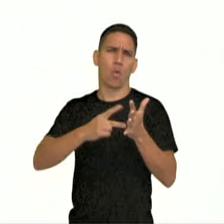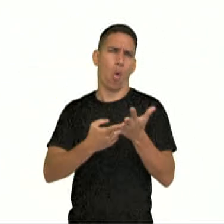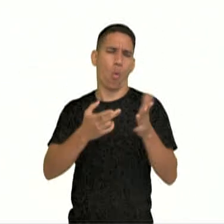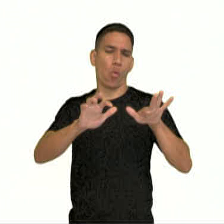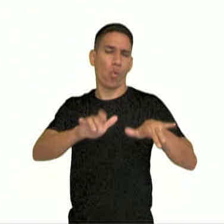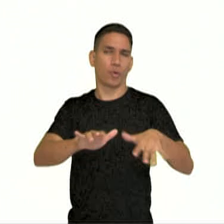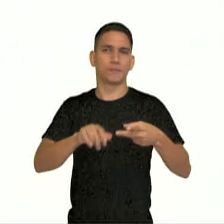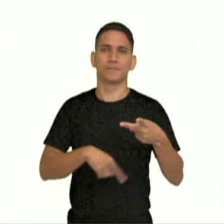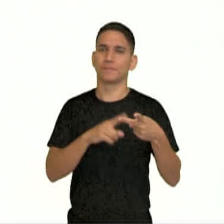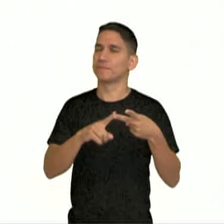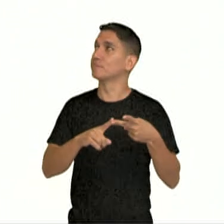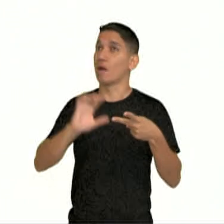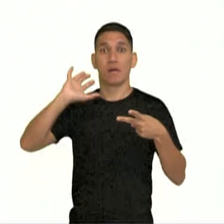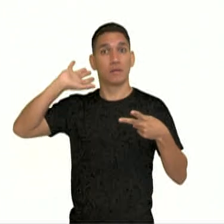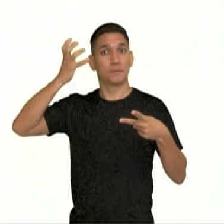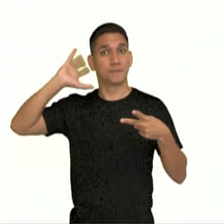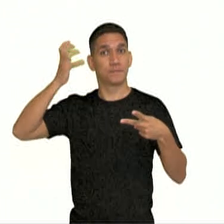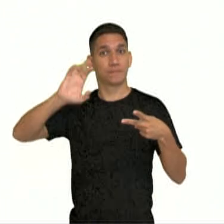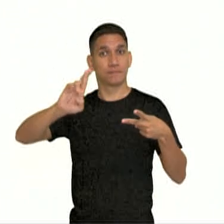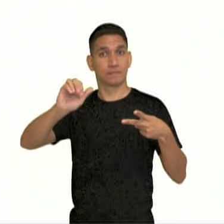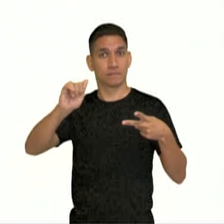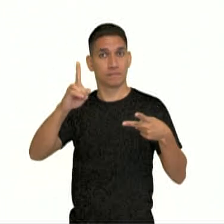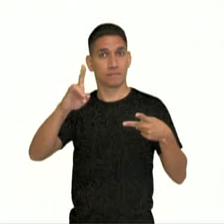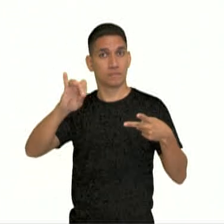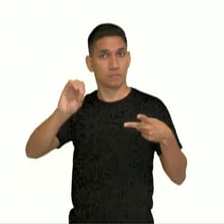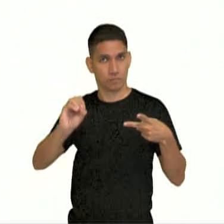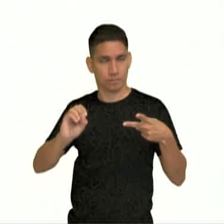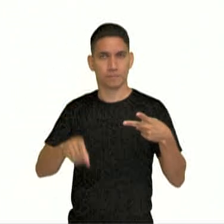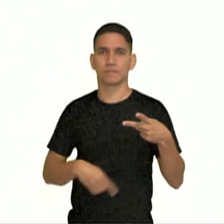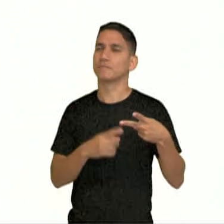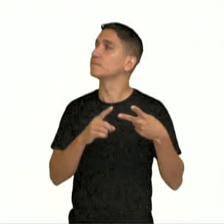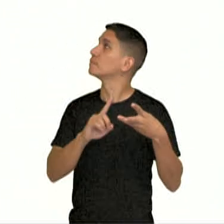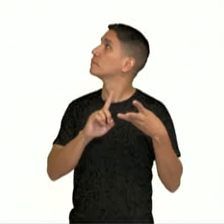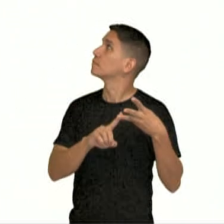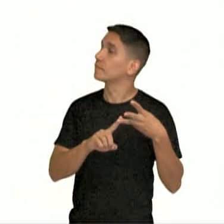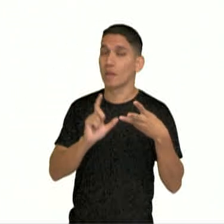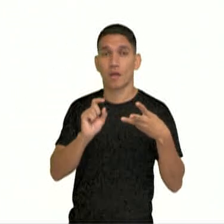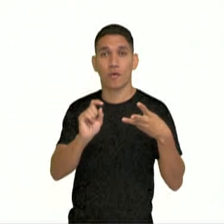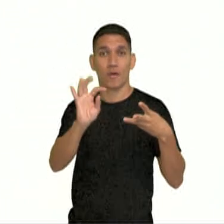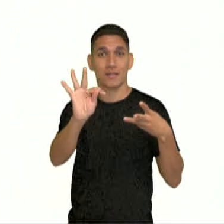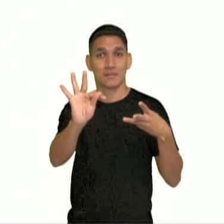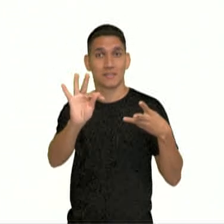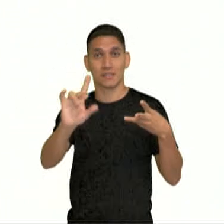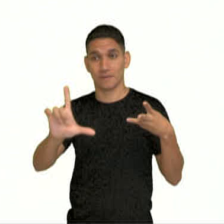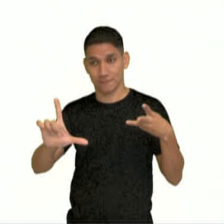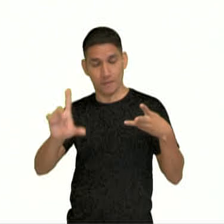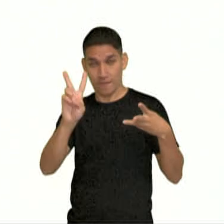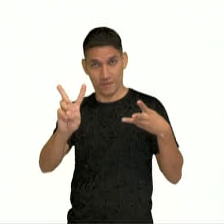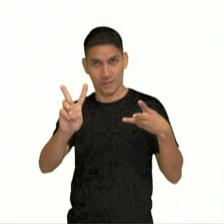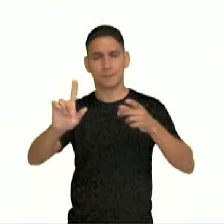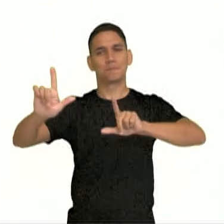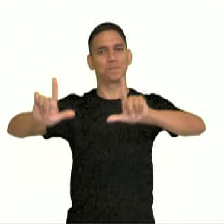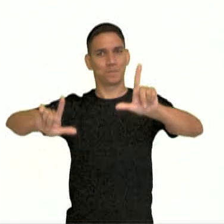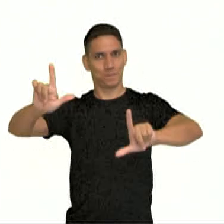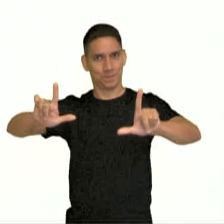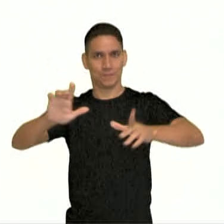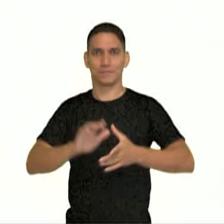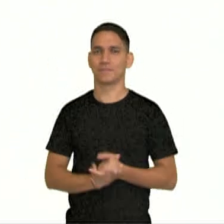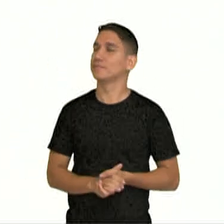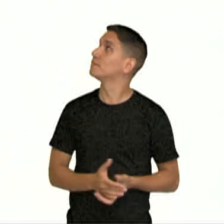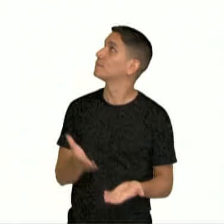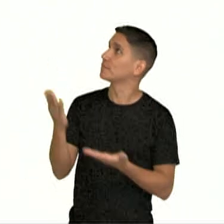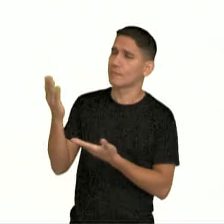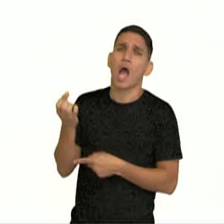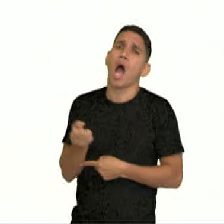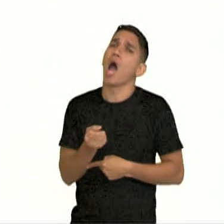Nós temos o radio, o rádio, e também temos a TV. Então, algumas